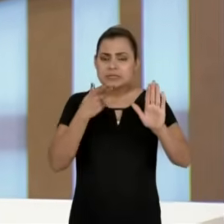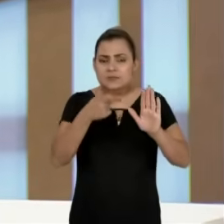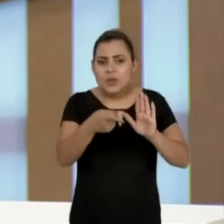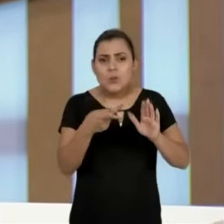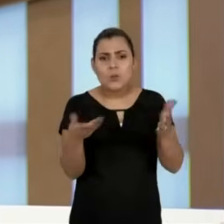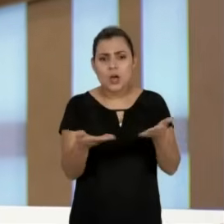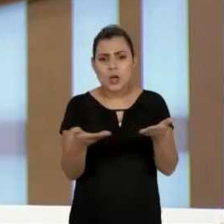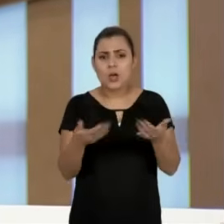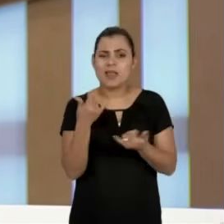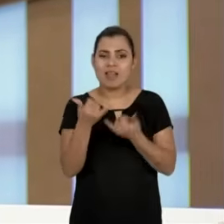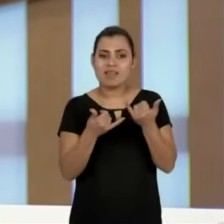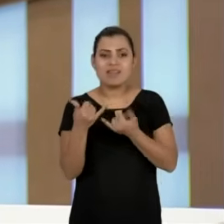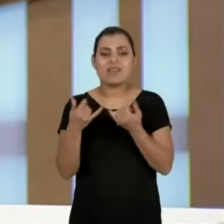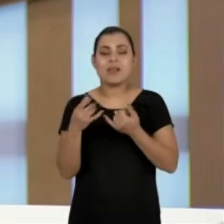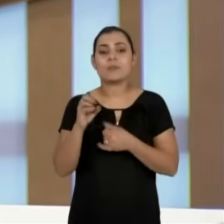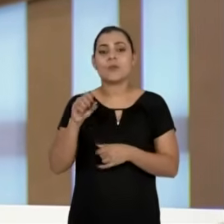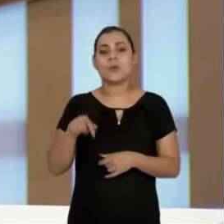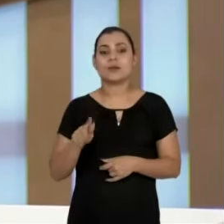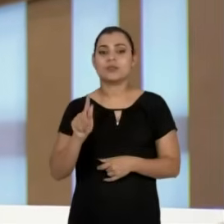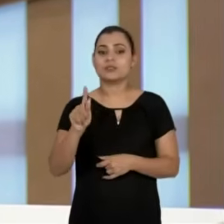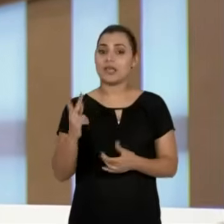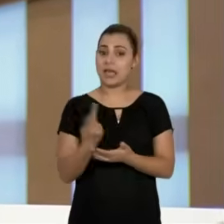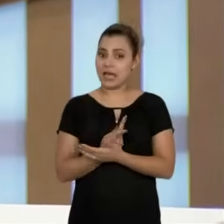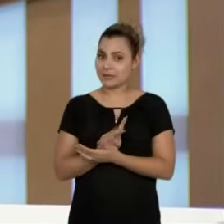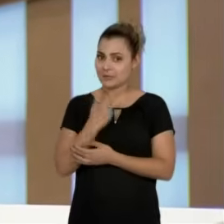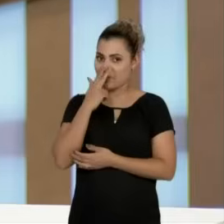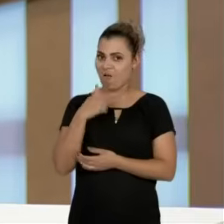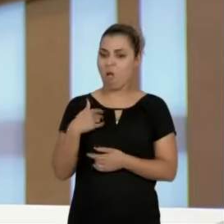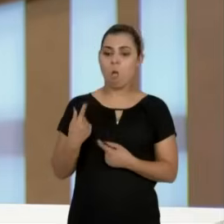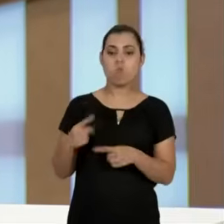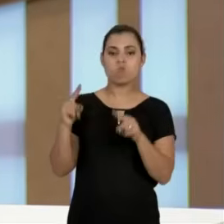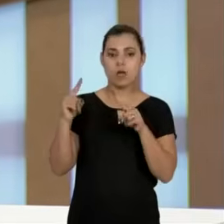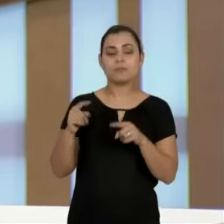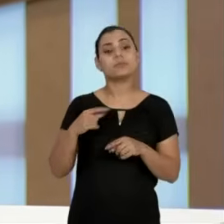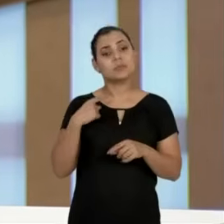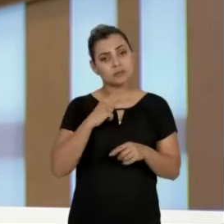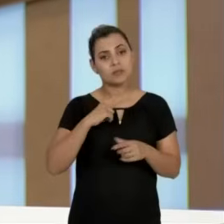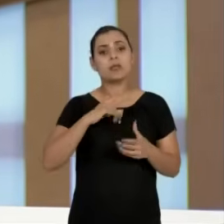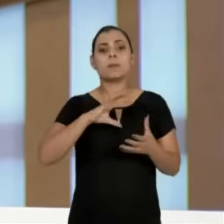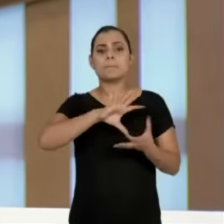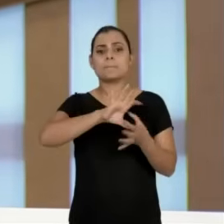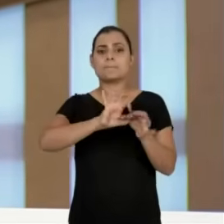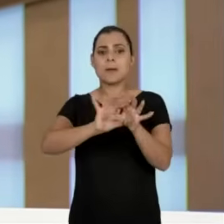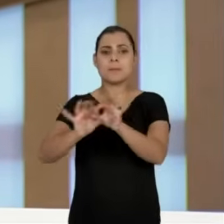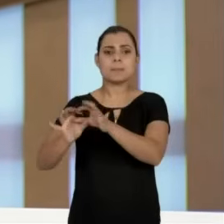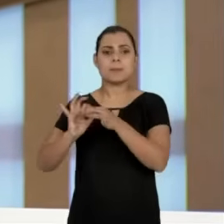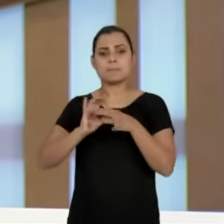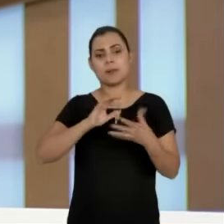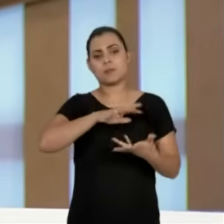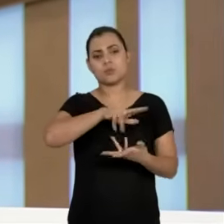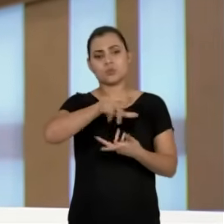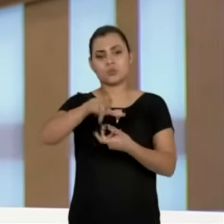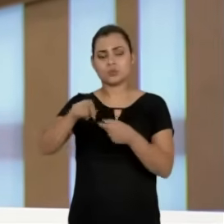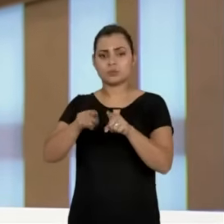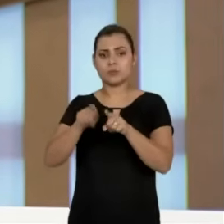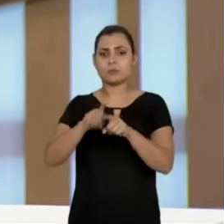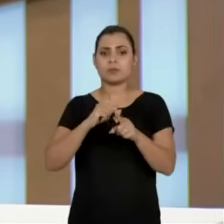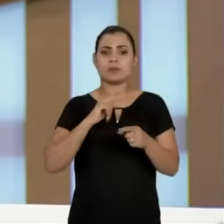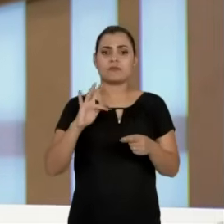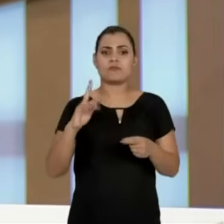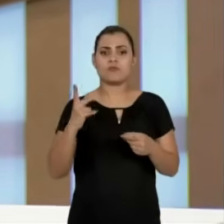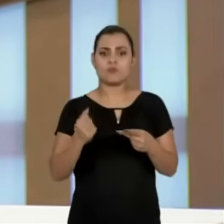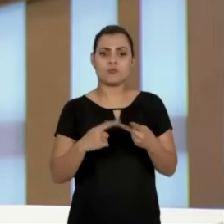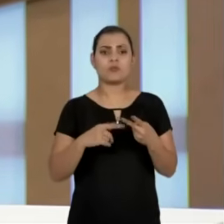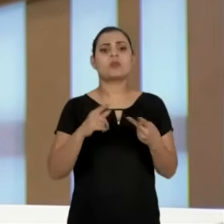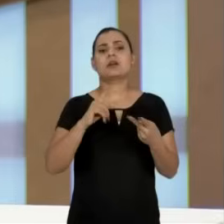brincou que mexeram com a ONG errada. Você faz parte de uma série de redes internacionais de empreendedores socioambientais, a Rede Folha, a Rede Schwab,